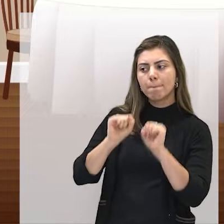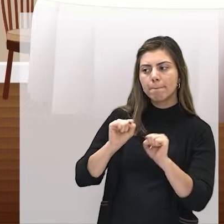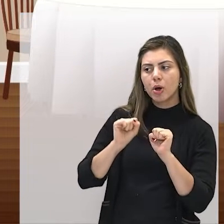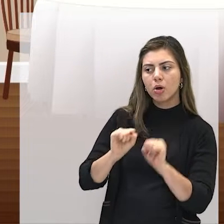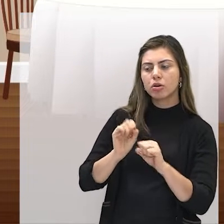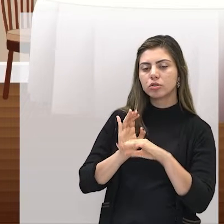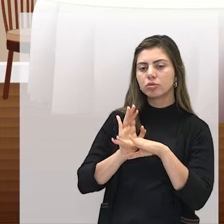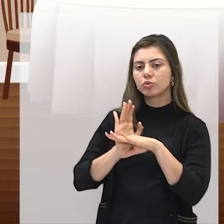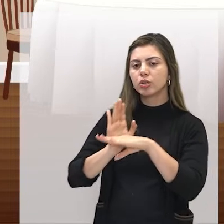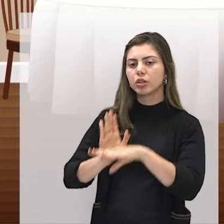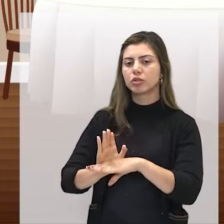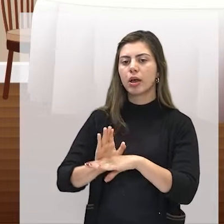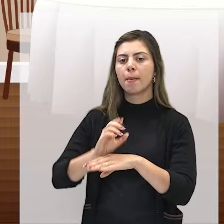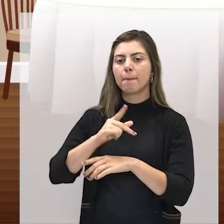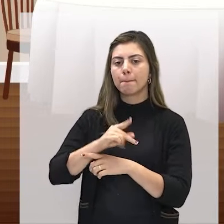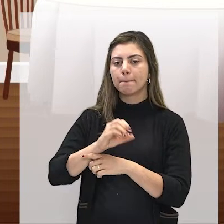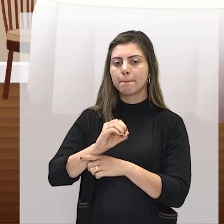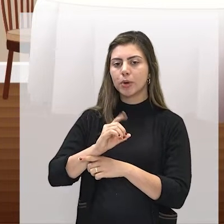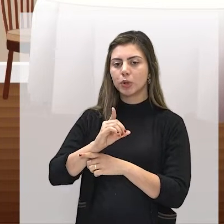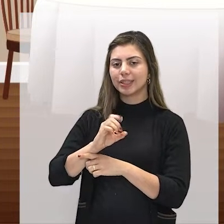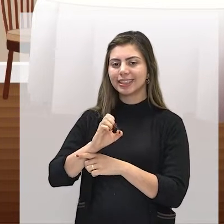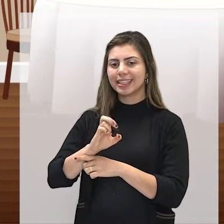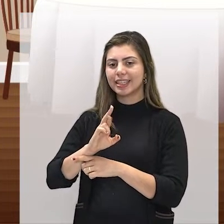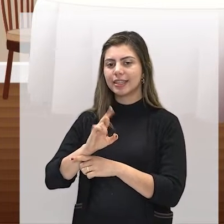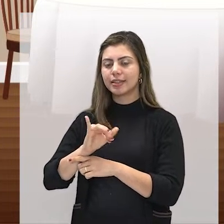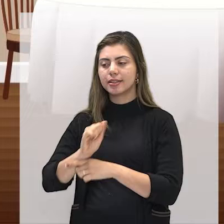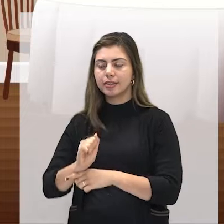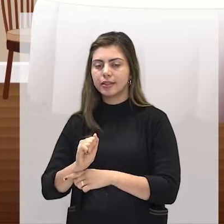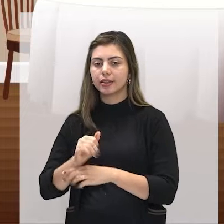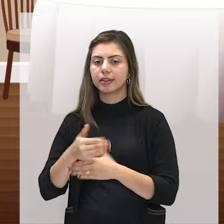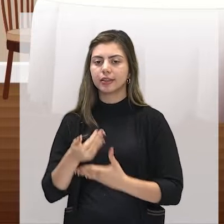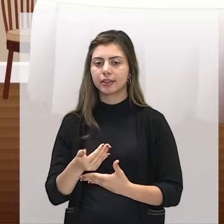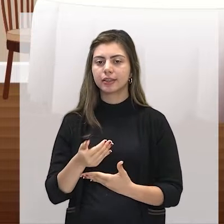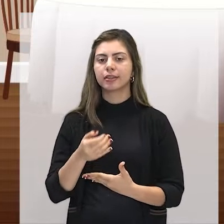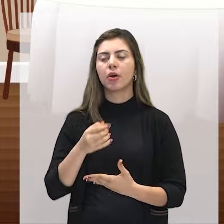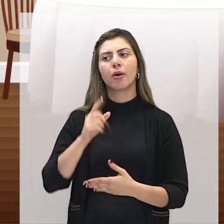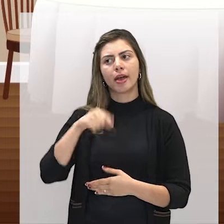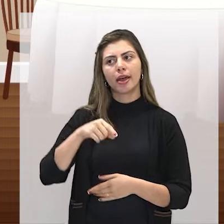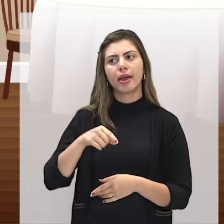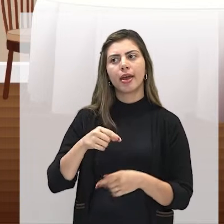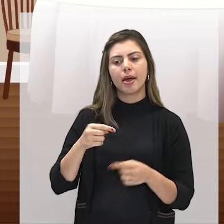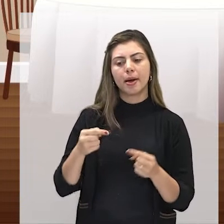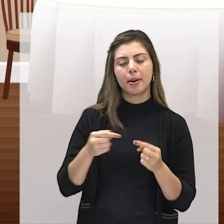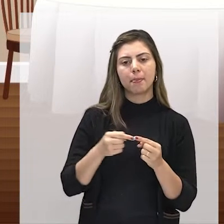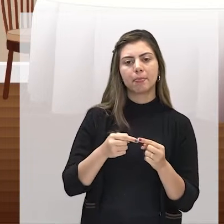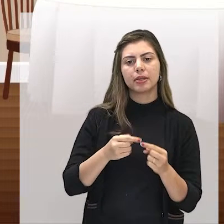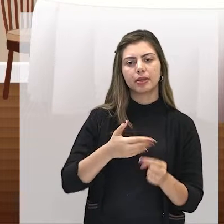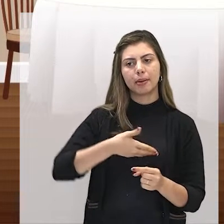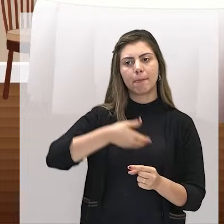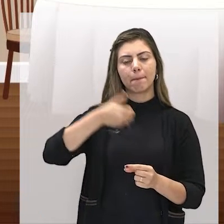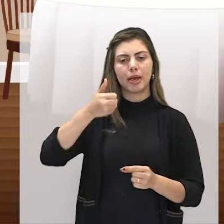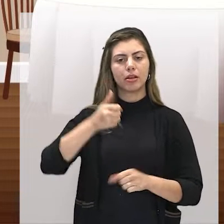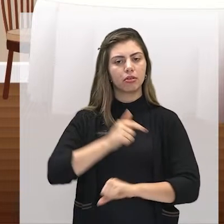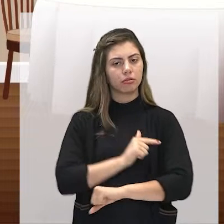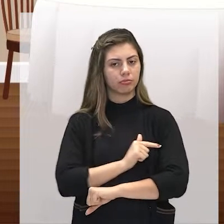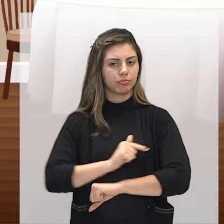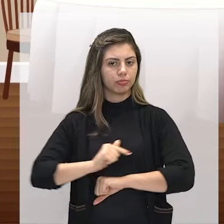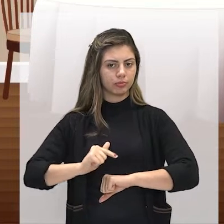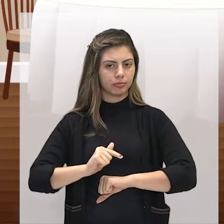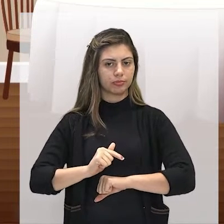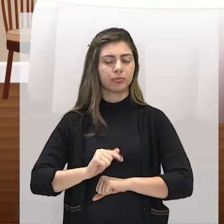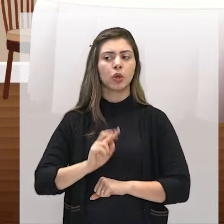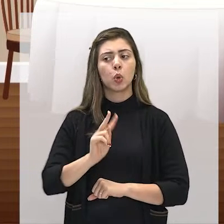ajudar? Repare que a utilização desse verbo ele modifica. Eu vou parecer um pouco mais educado nessa minha fala. As duas formas